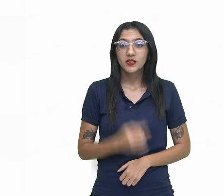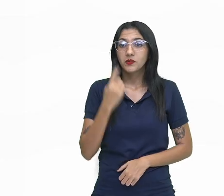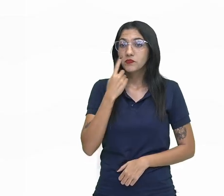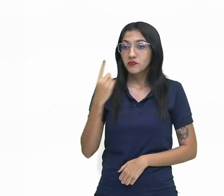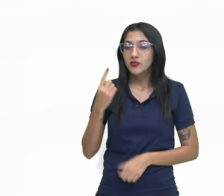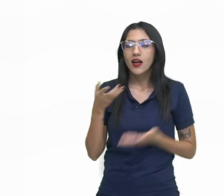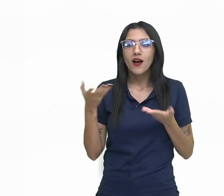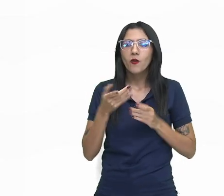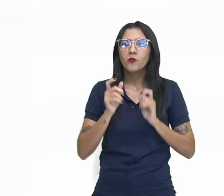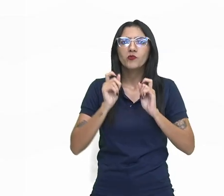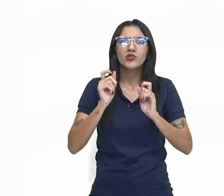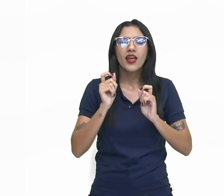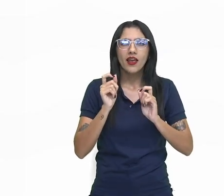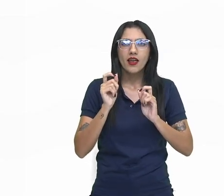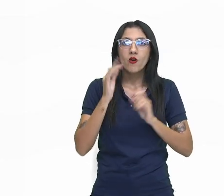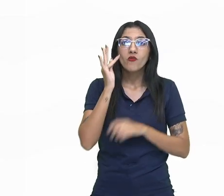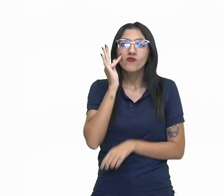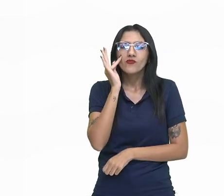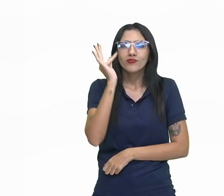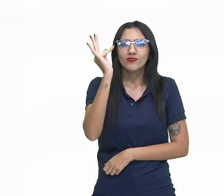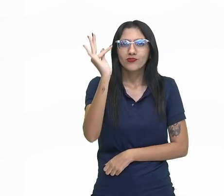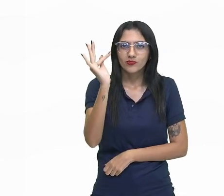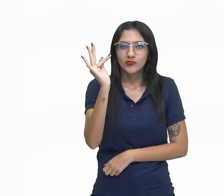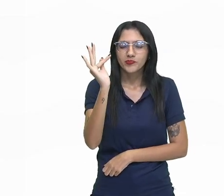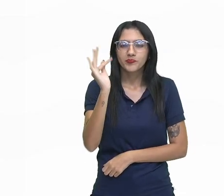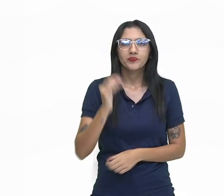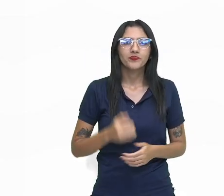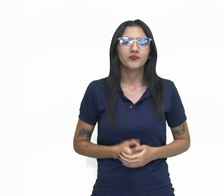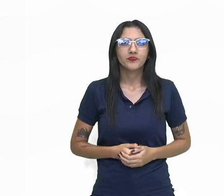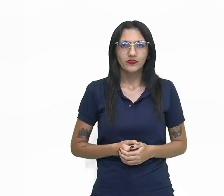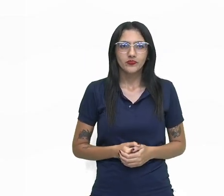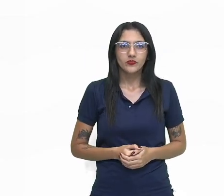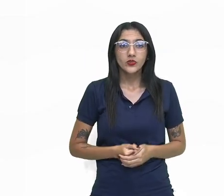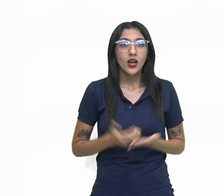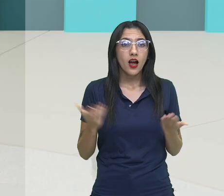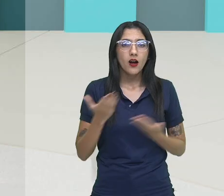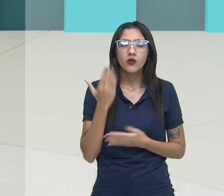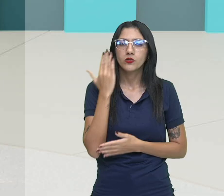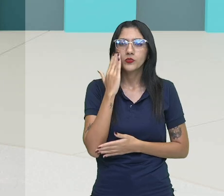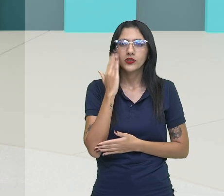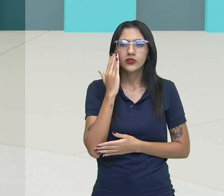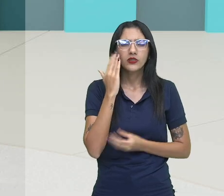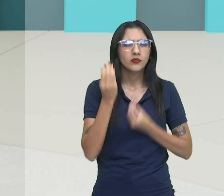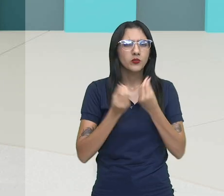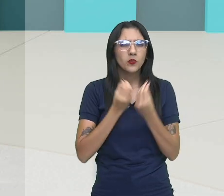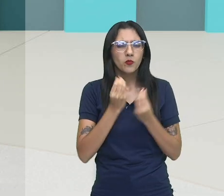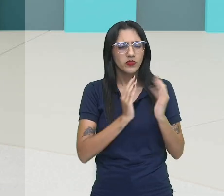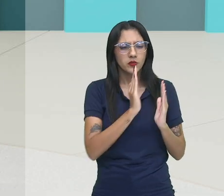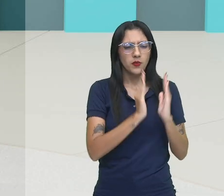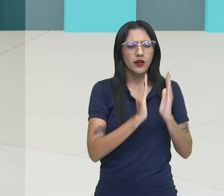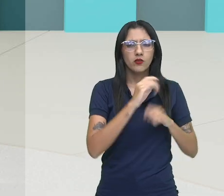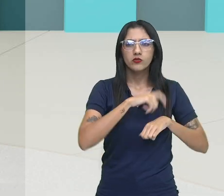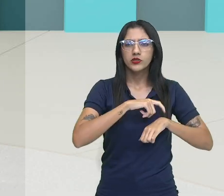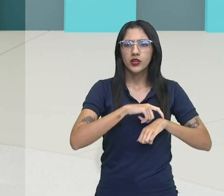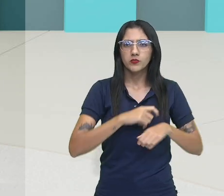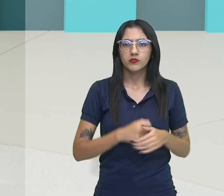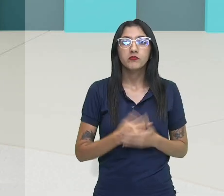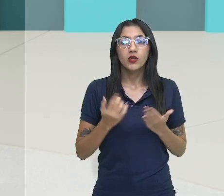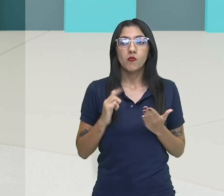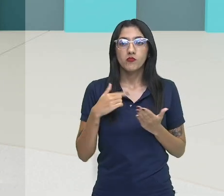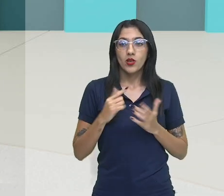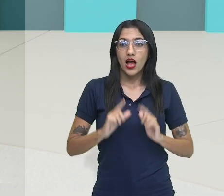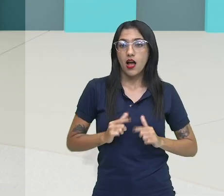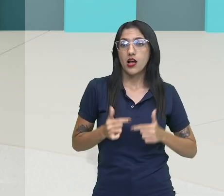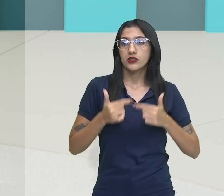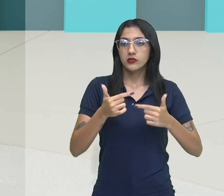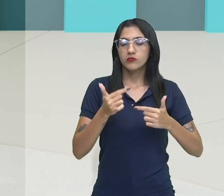estou indicando o futuro. Então, vamos entender agora como funcionam os tempos verbais. Então, nossas ações, ou